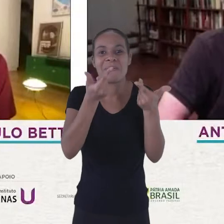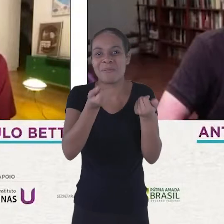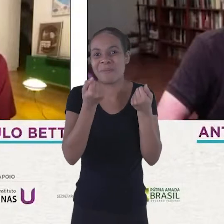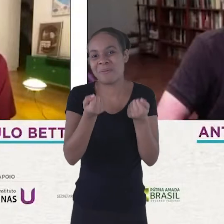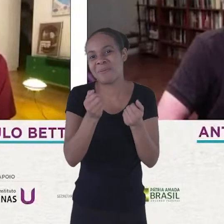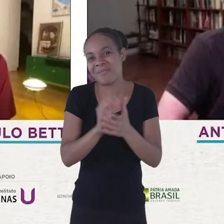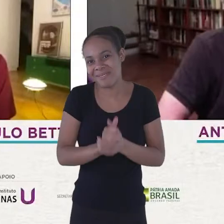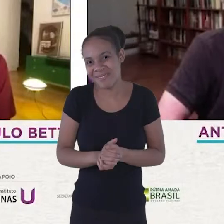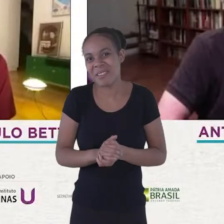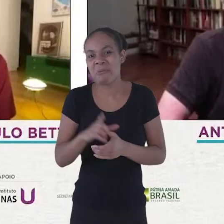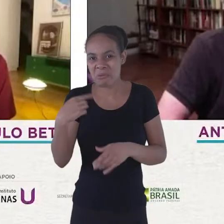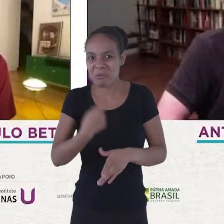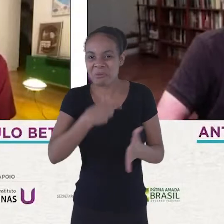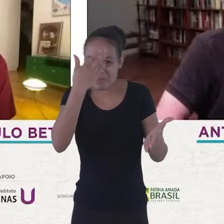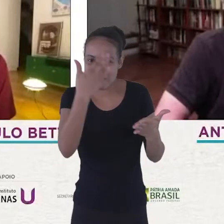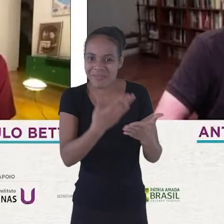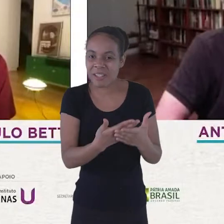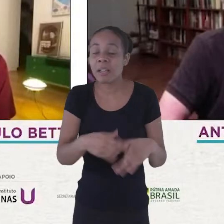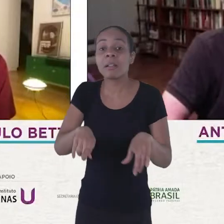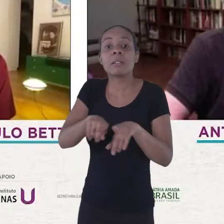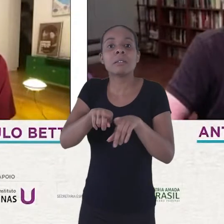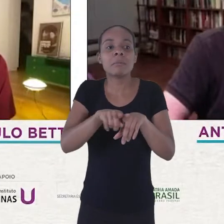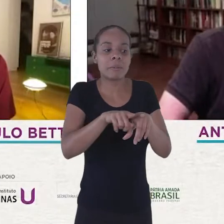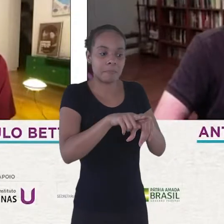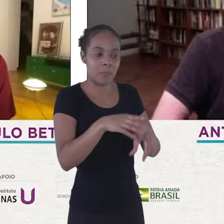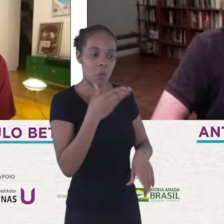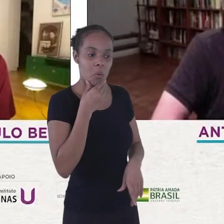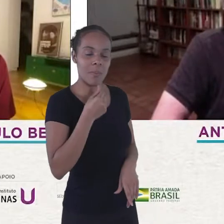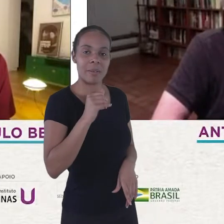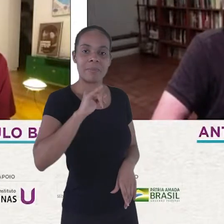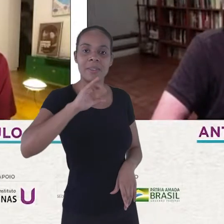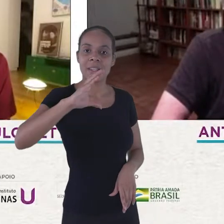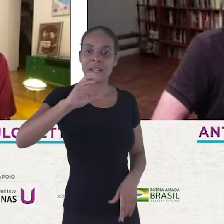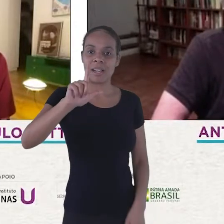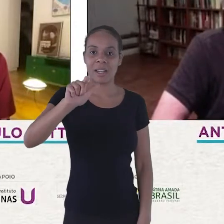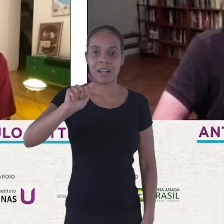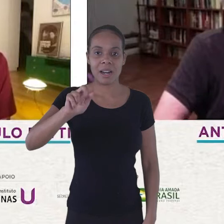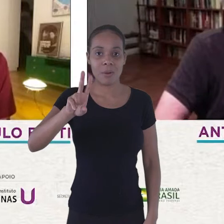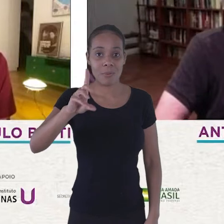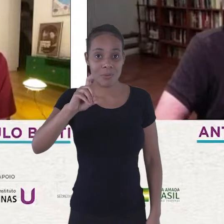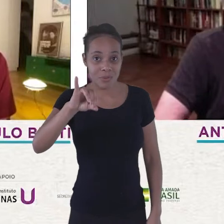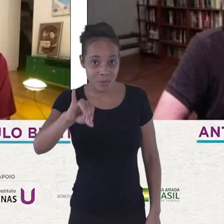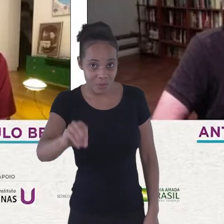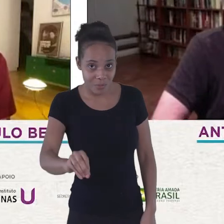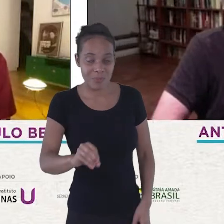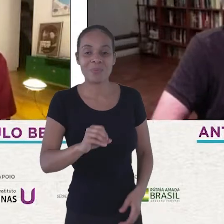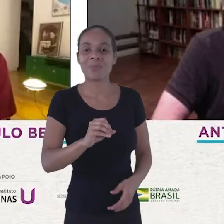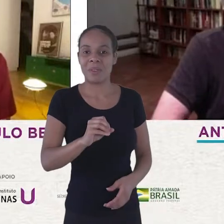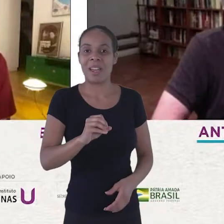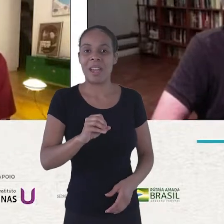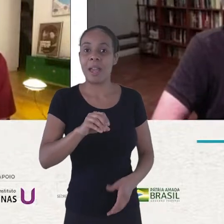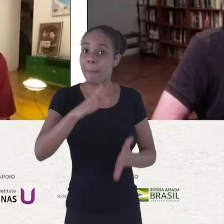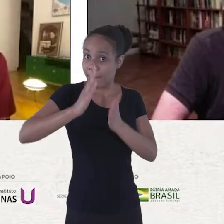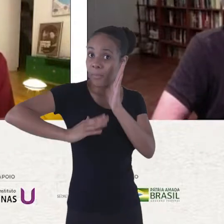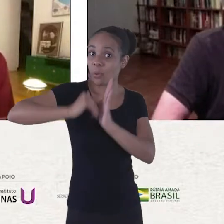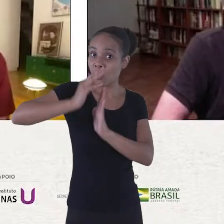Correia e Castro era pintor. Exatamente. E bom pintor. E bom ator pra cacete. Foi o